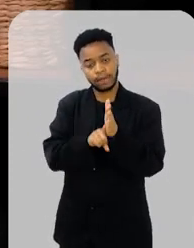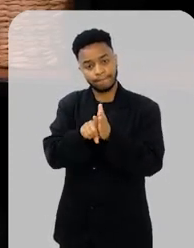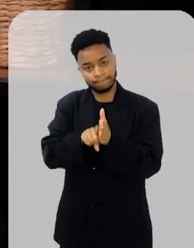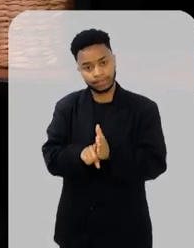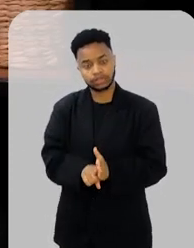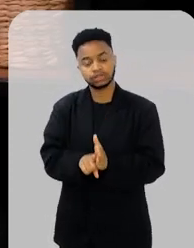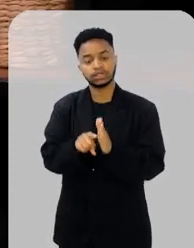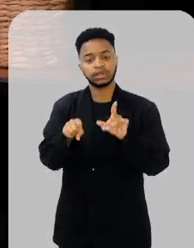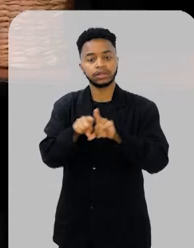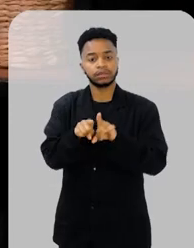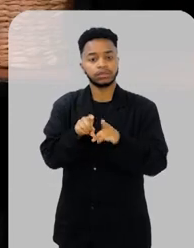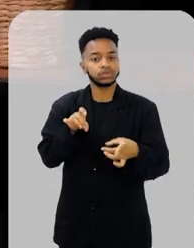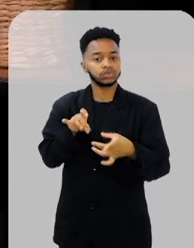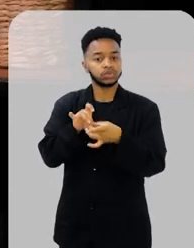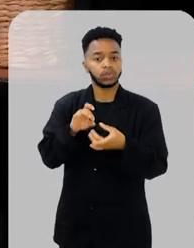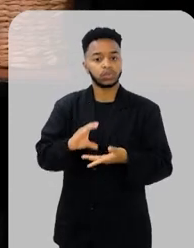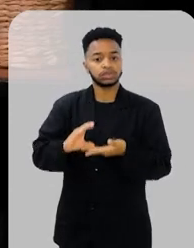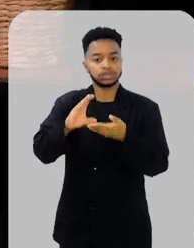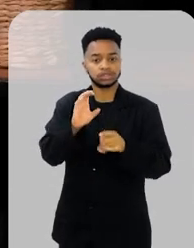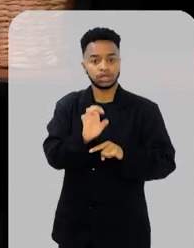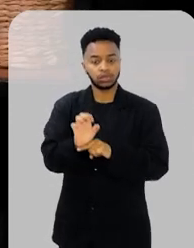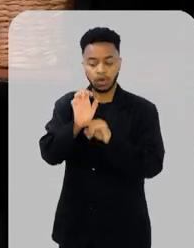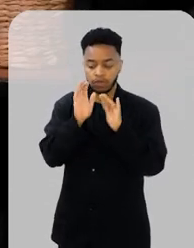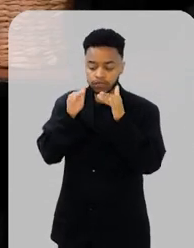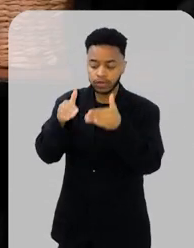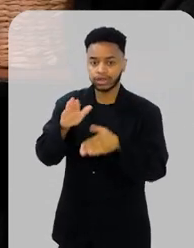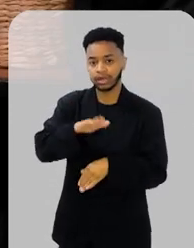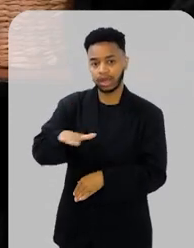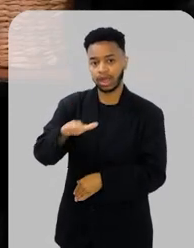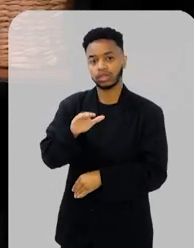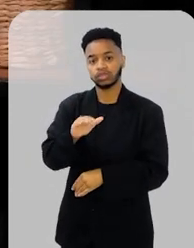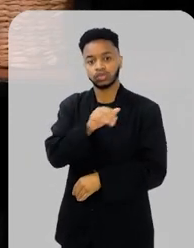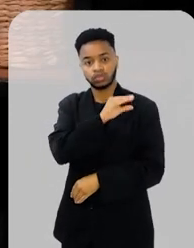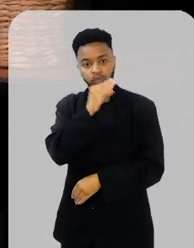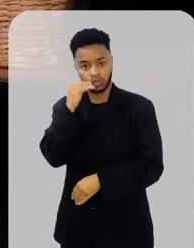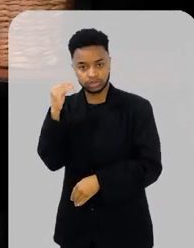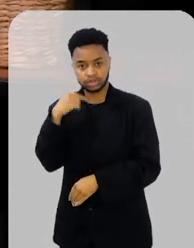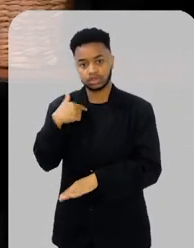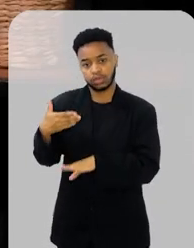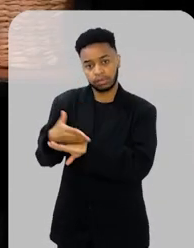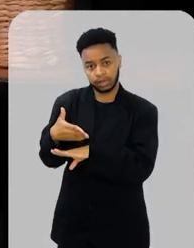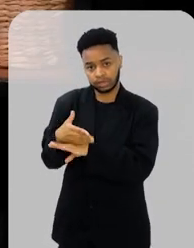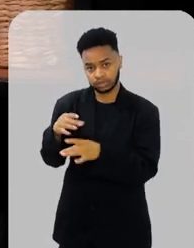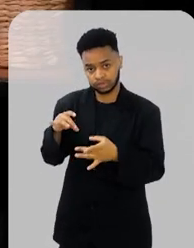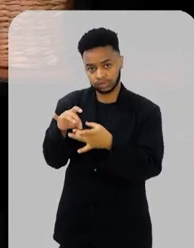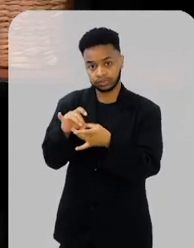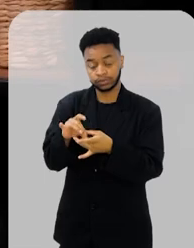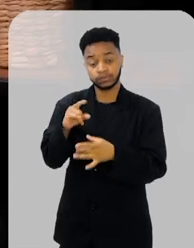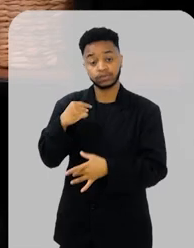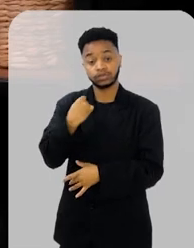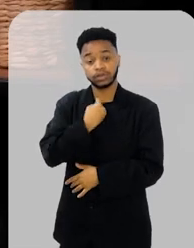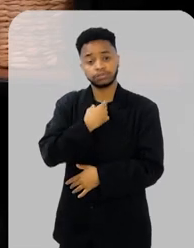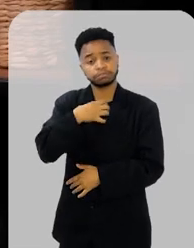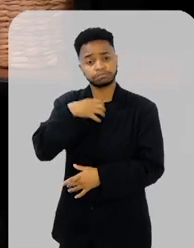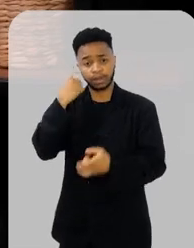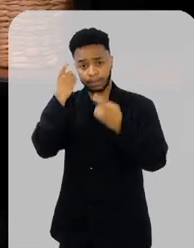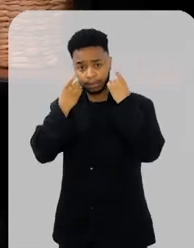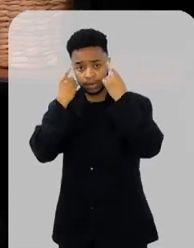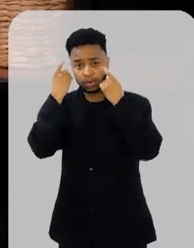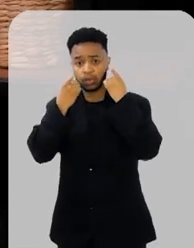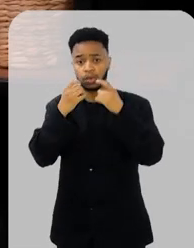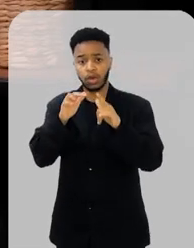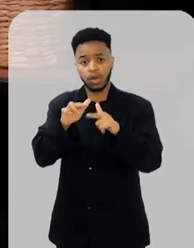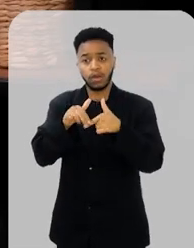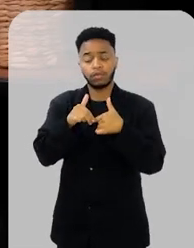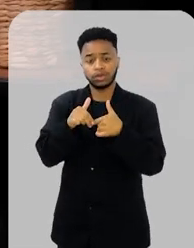enquanto pesquisadora e também no Conselho Estadual da Criança e Adolescente, do qual faço parte, nós,